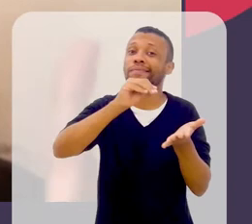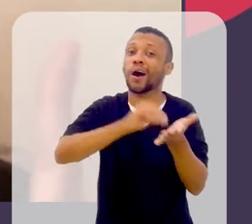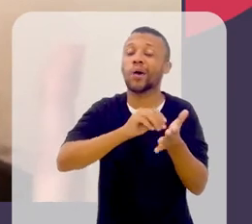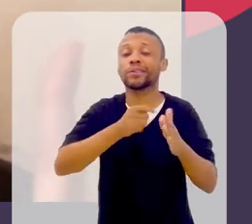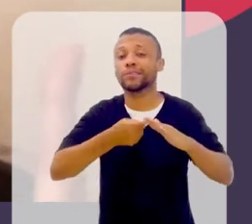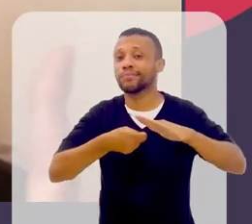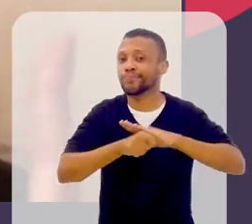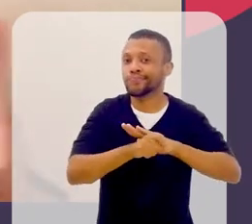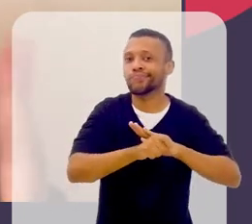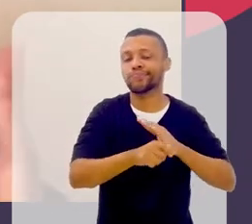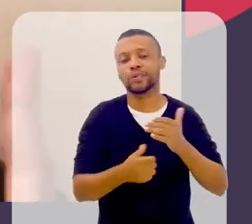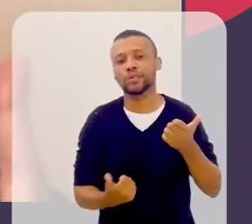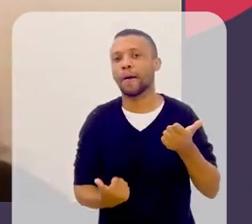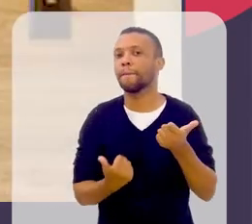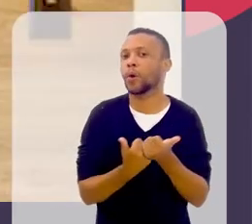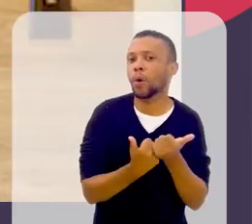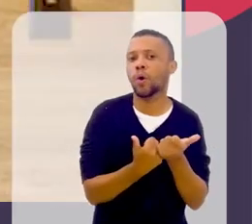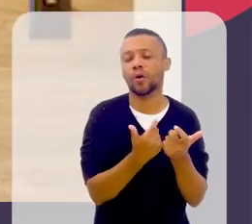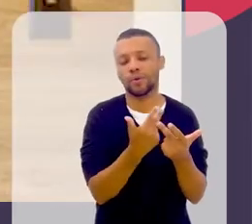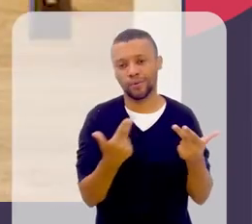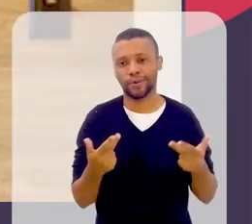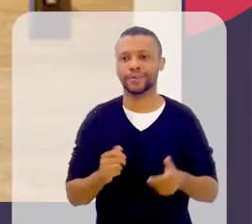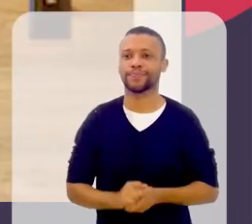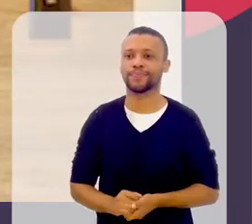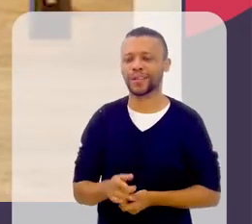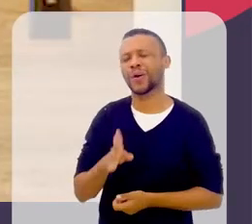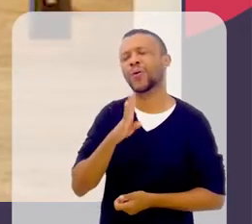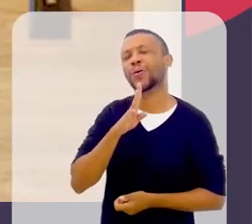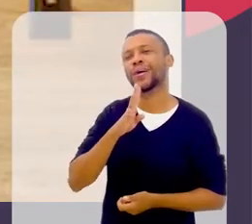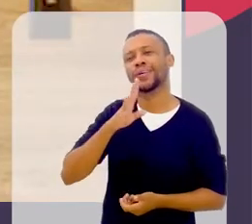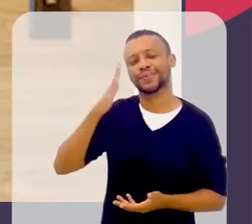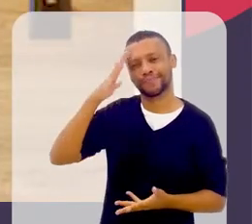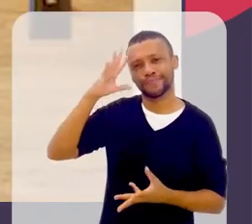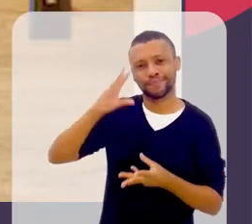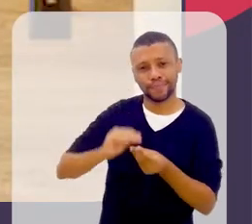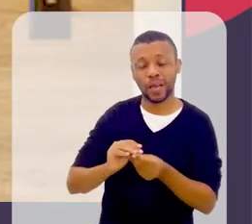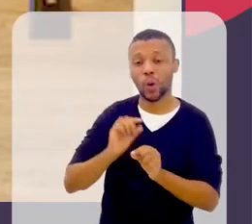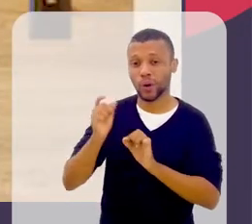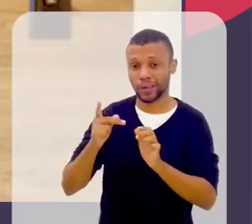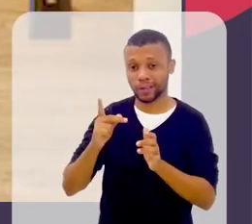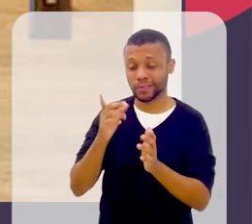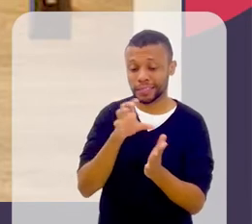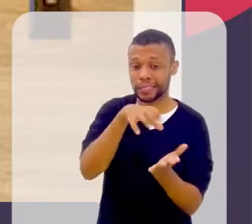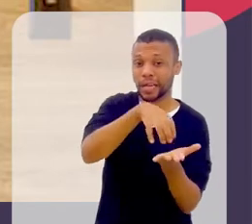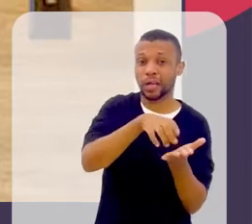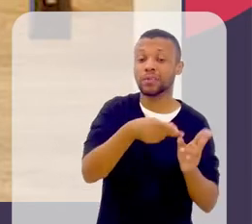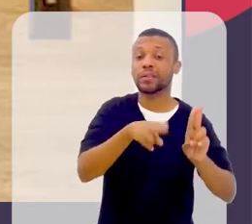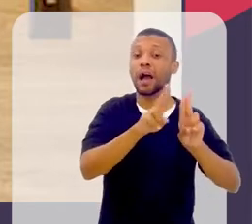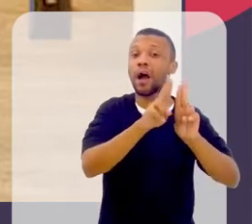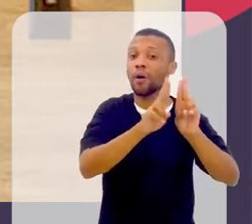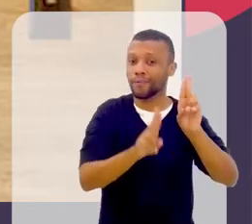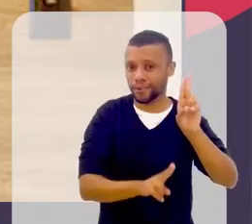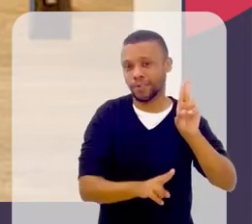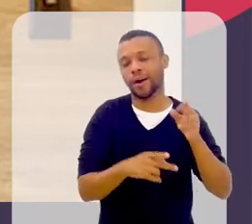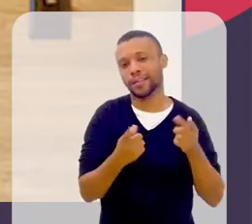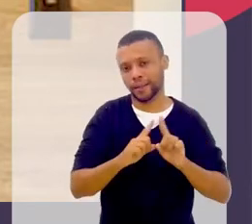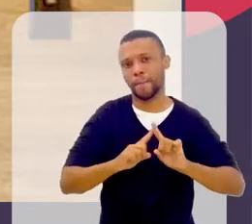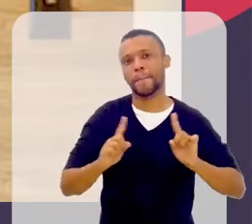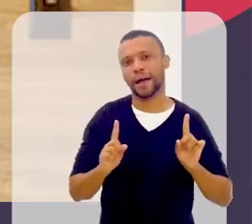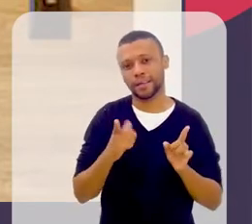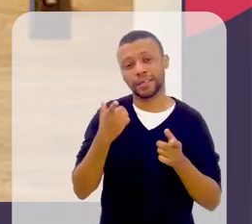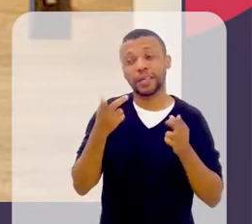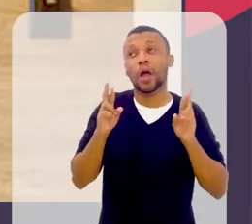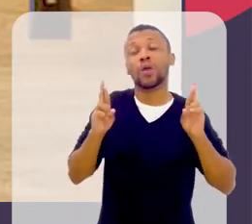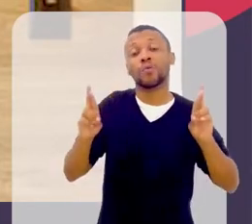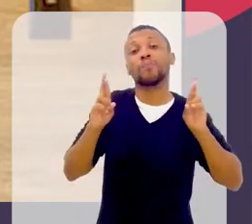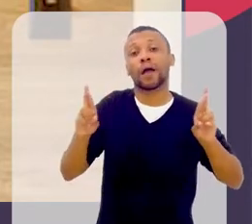nossa falta de infraestrutura e de investimento. É que eu conheço bem as instalações da UFRJ, mas enfim,